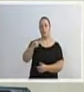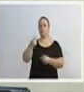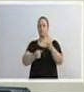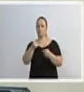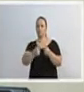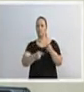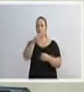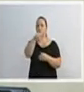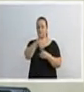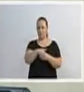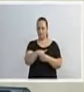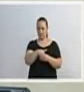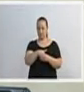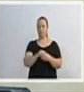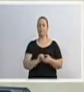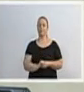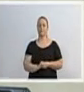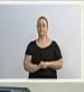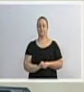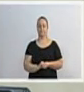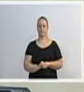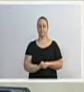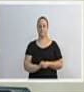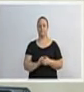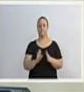votação, a plenária...